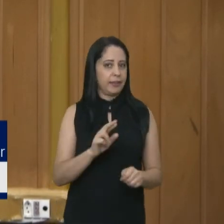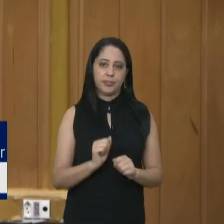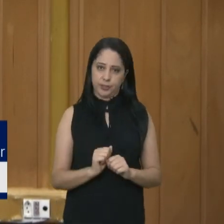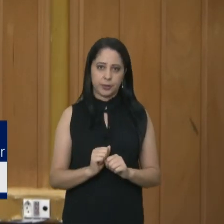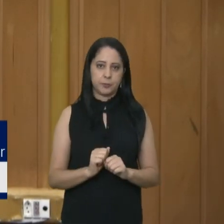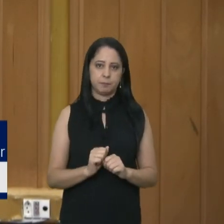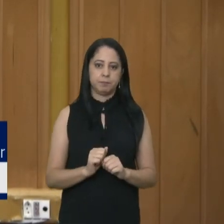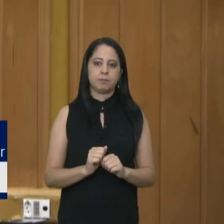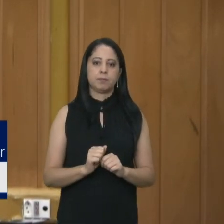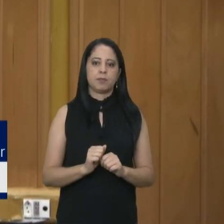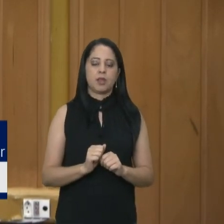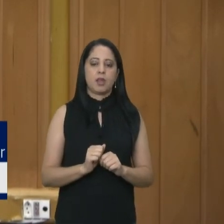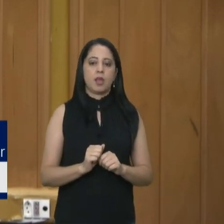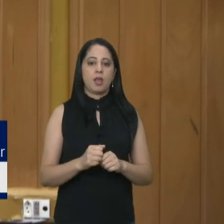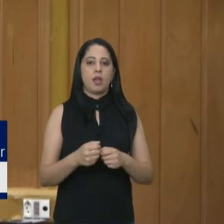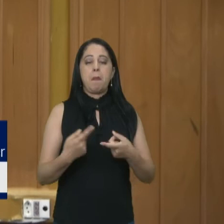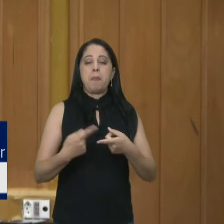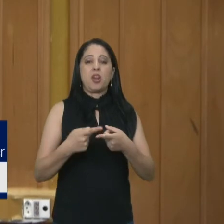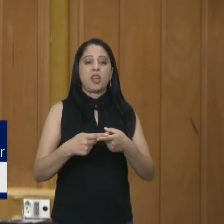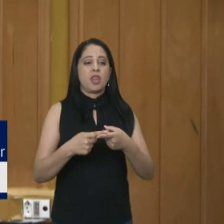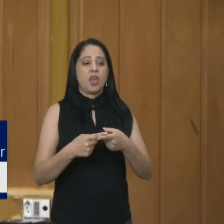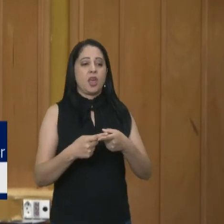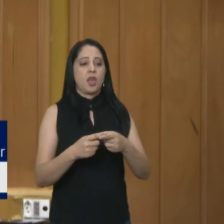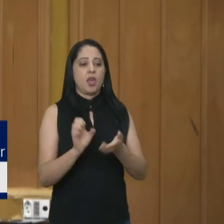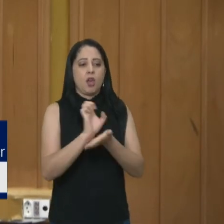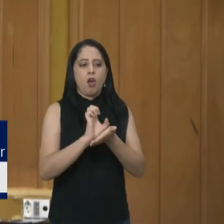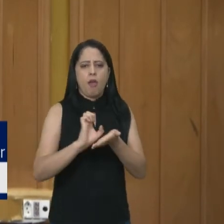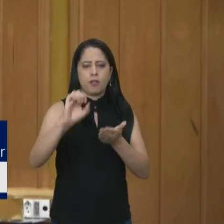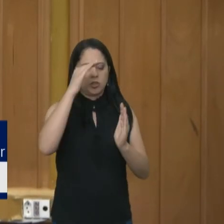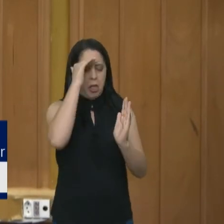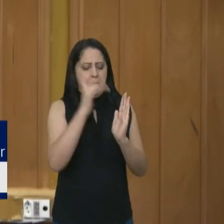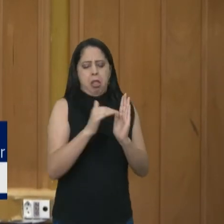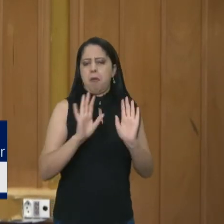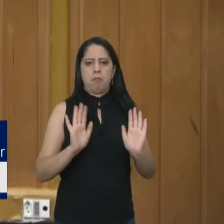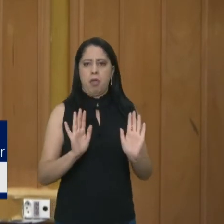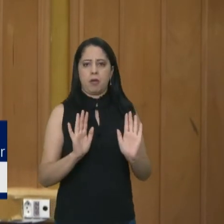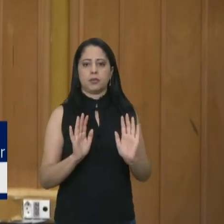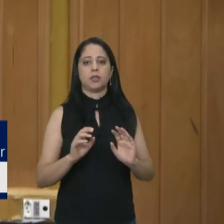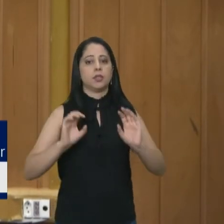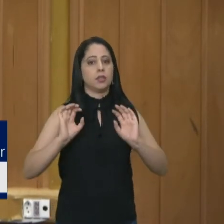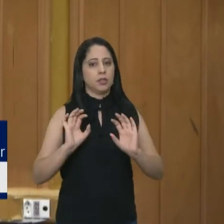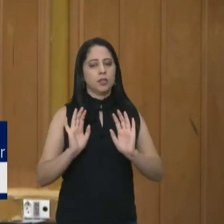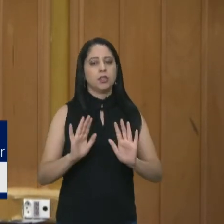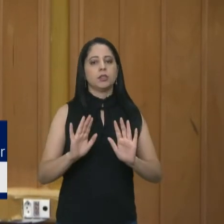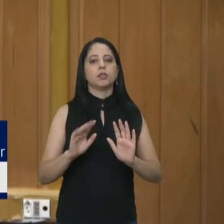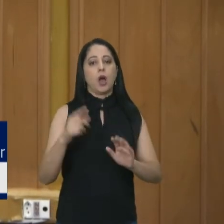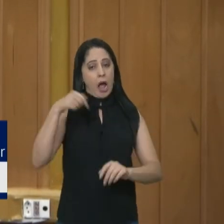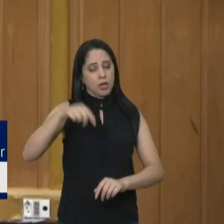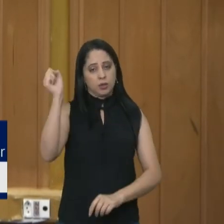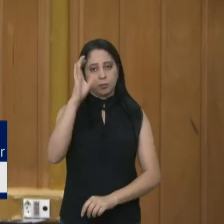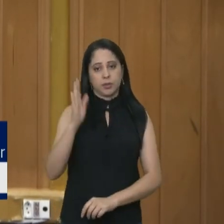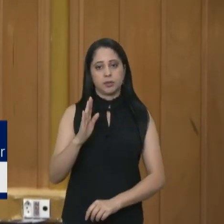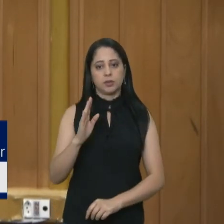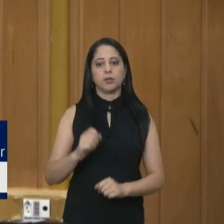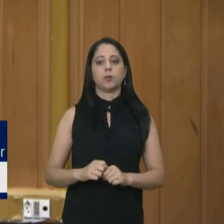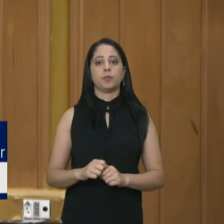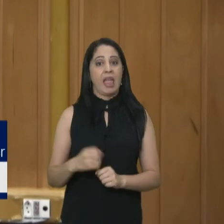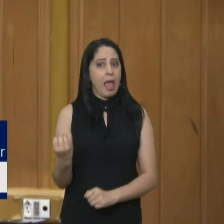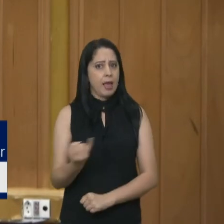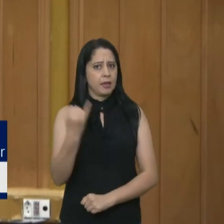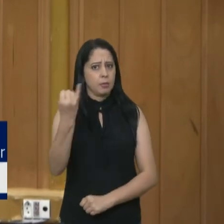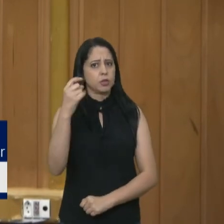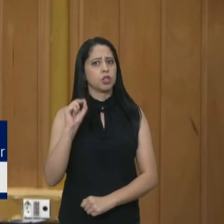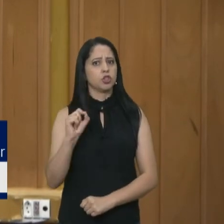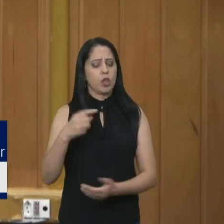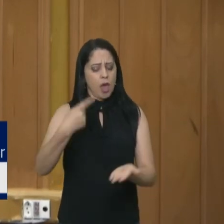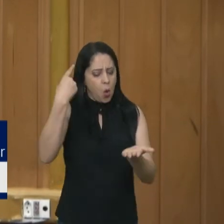do Evangelho e tira o foco das reais problemas que necessitam ser debatidos e enfrentados em nosso Brasil. É fundamental um